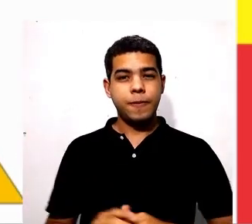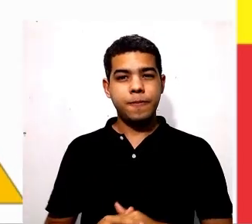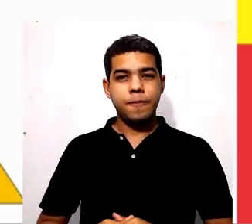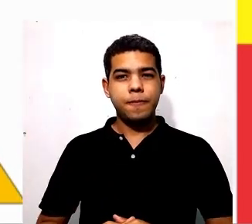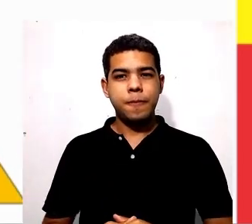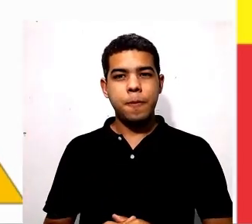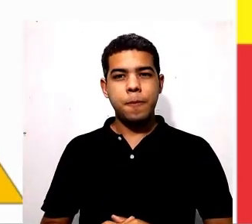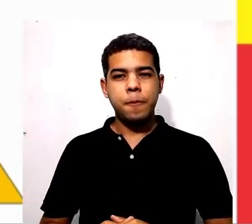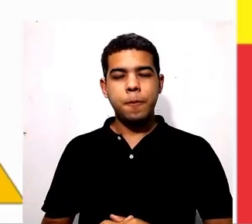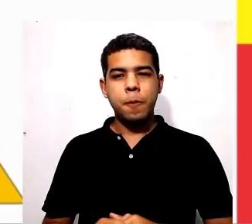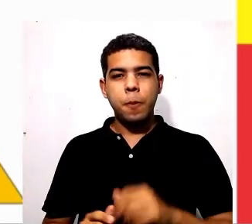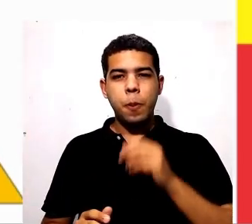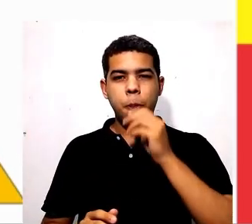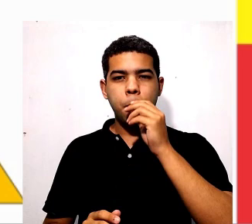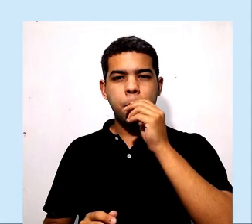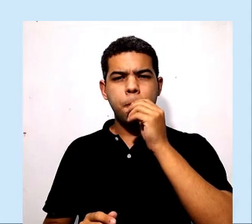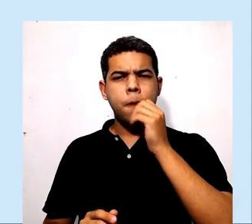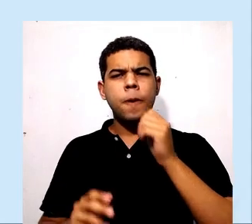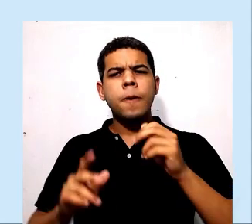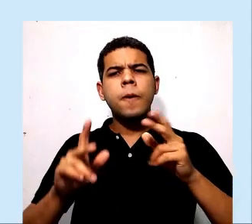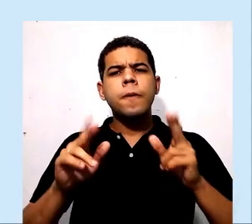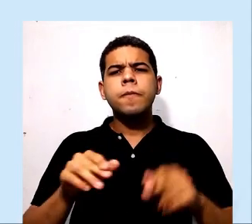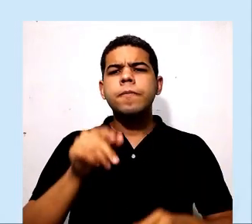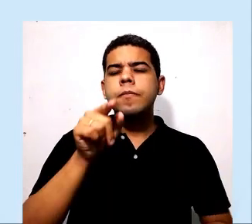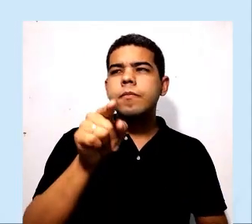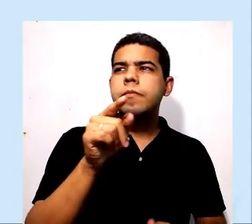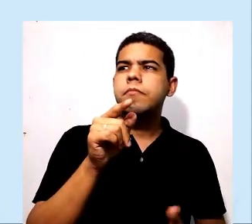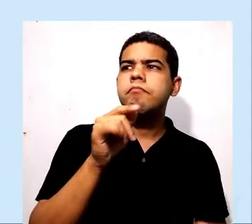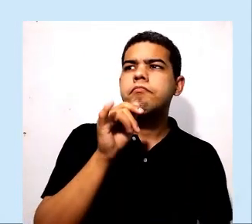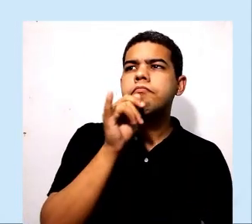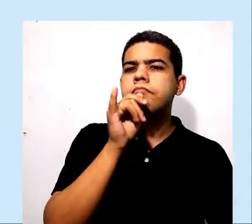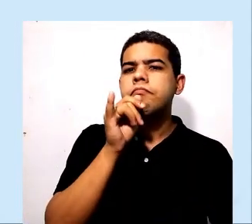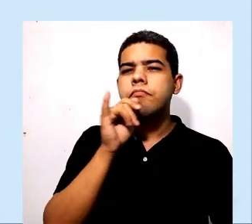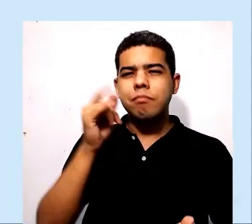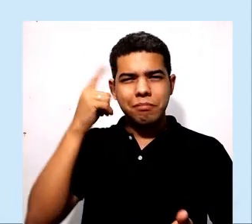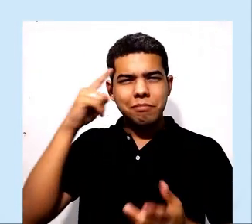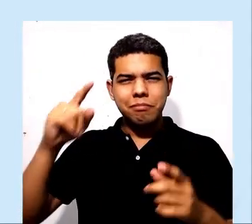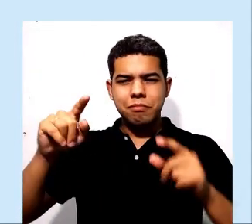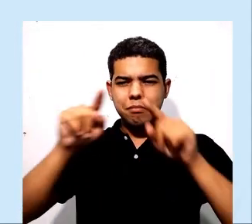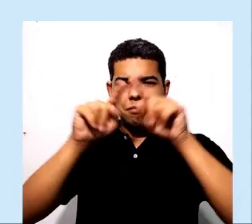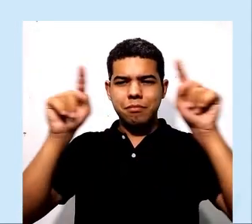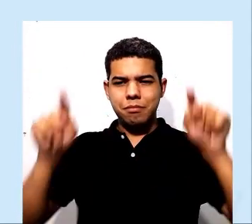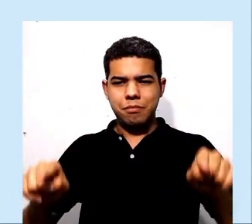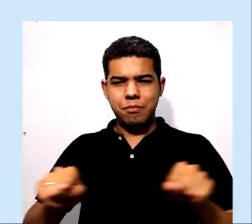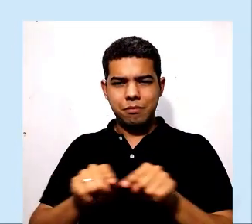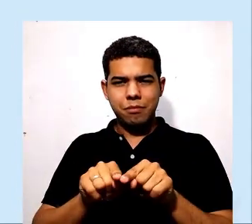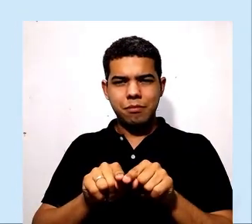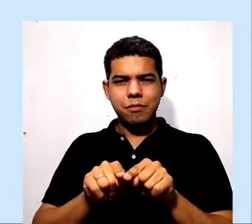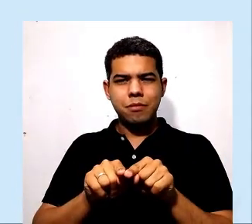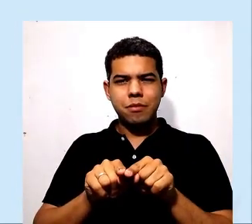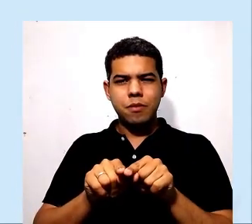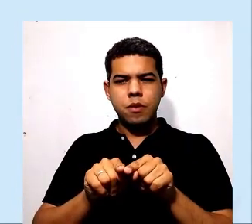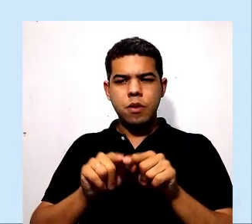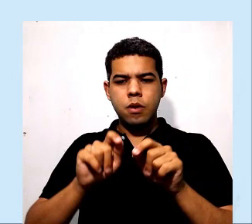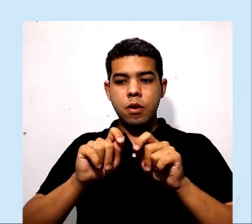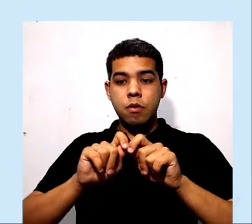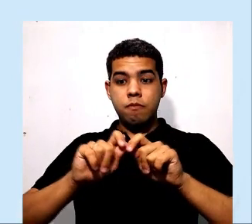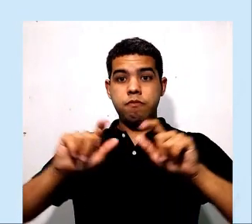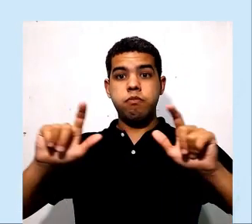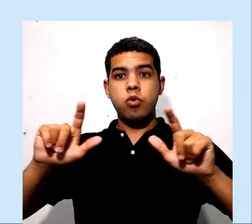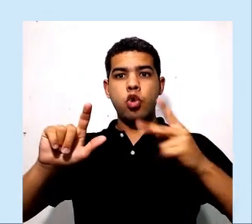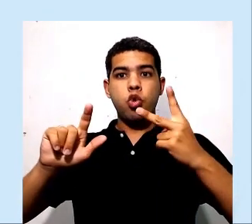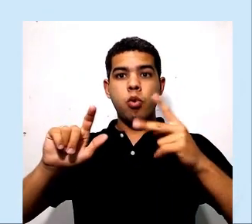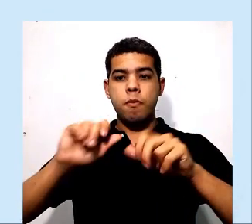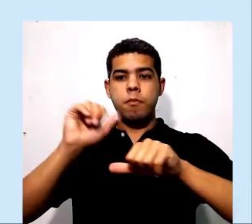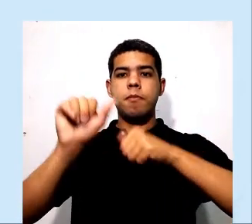Beleza? Do mesmo jeito, voltando aqui. Do mesmo jeito que você viu no quadrado e a gente deu o número 2 e